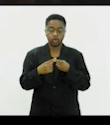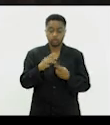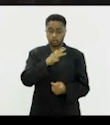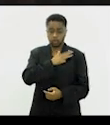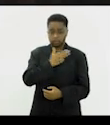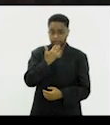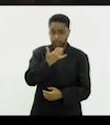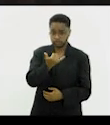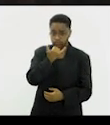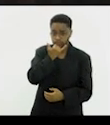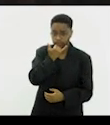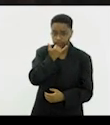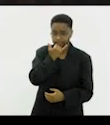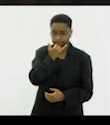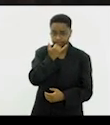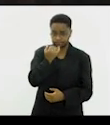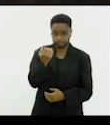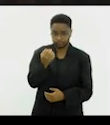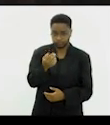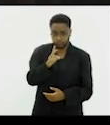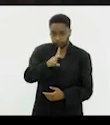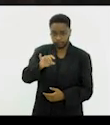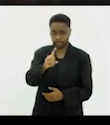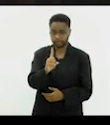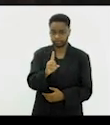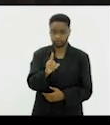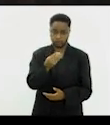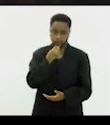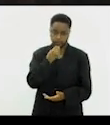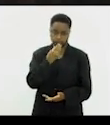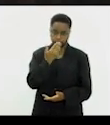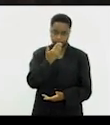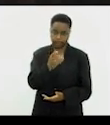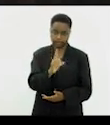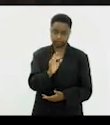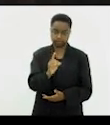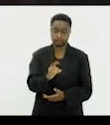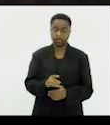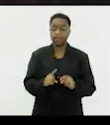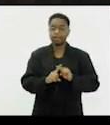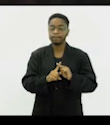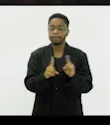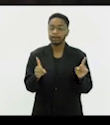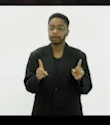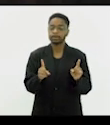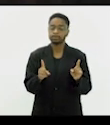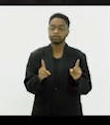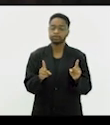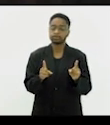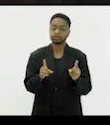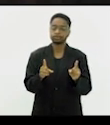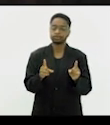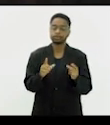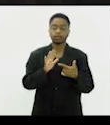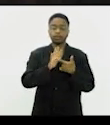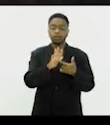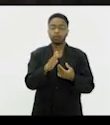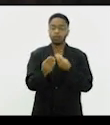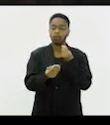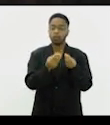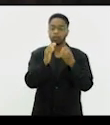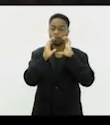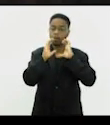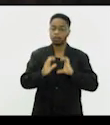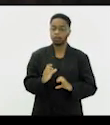desculpas é zero. Evidentemente, não vai pedir desculpas. Mas é mais um desgaste no comportamento